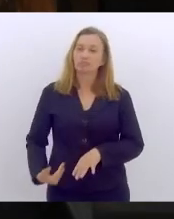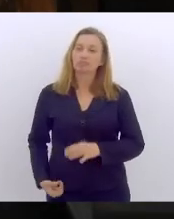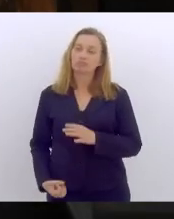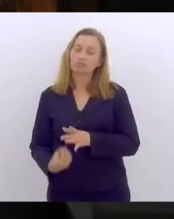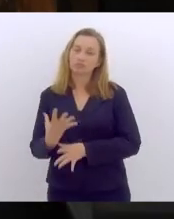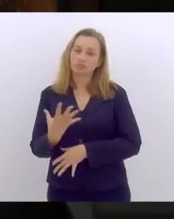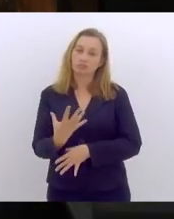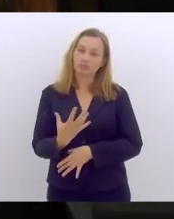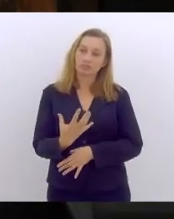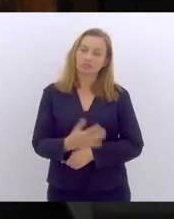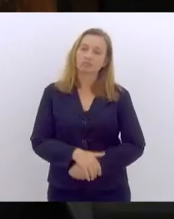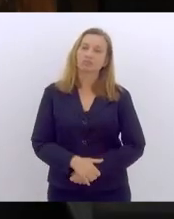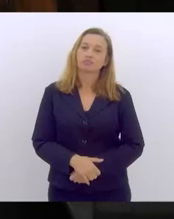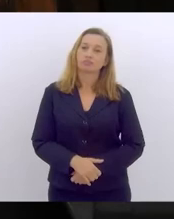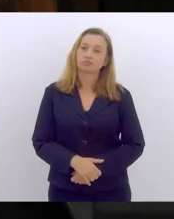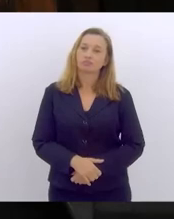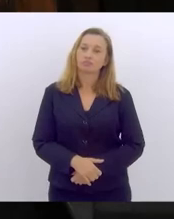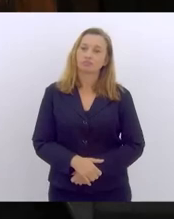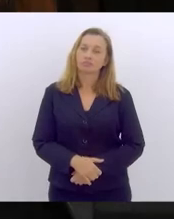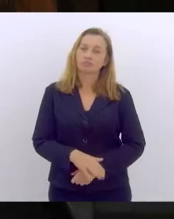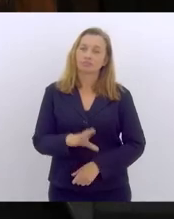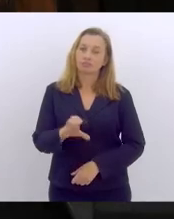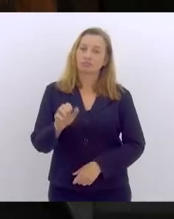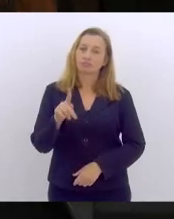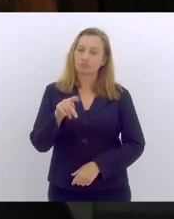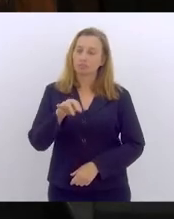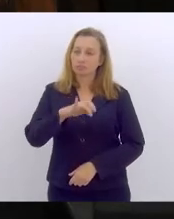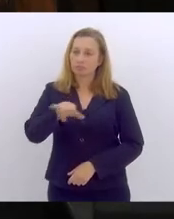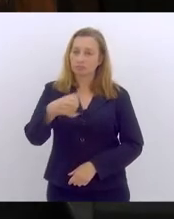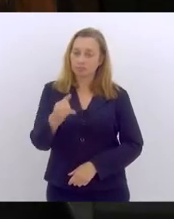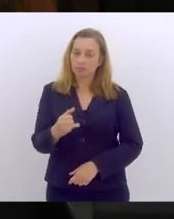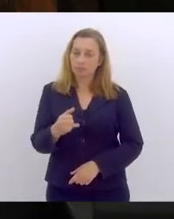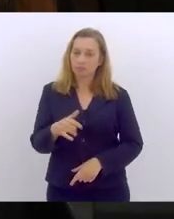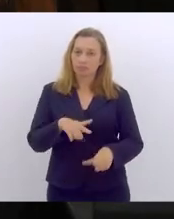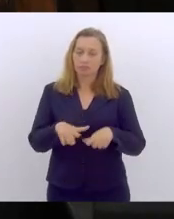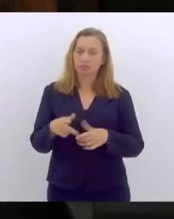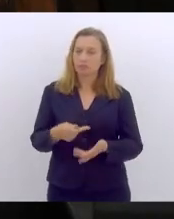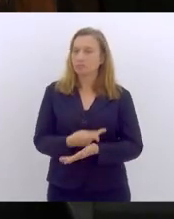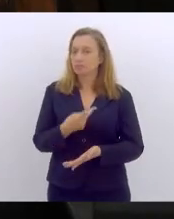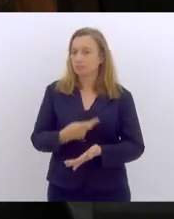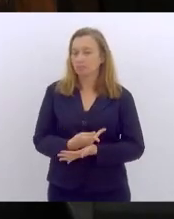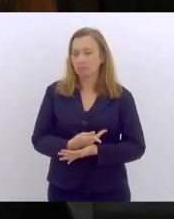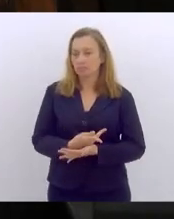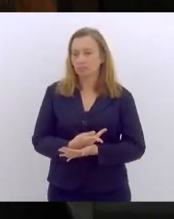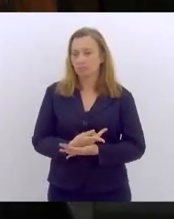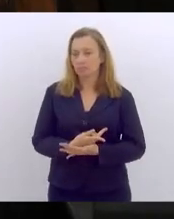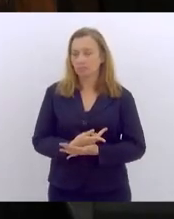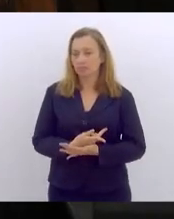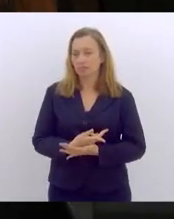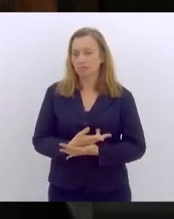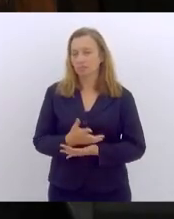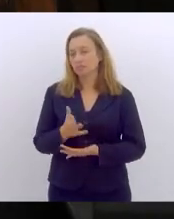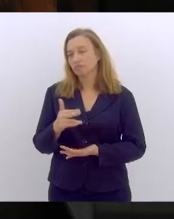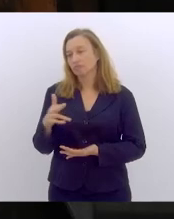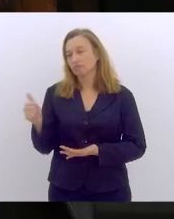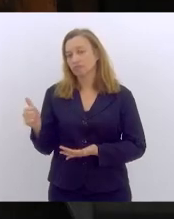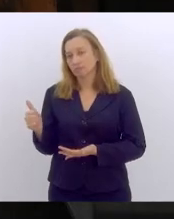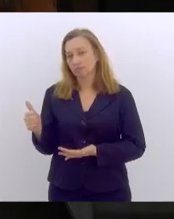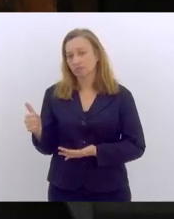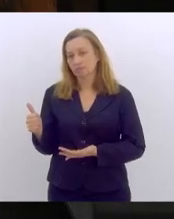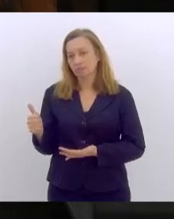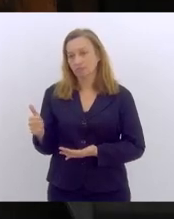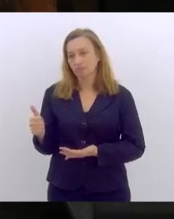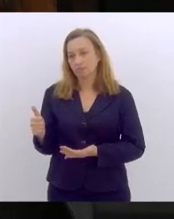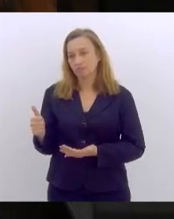fez, dando à CEPERJ funções esdrúxulas que ela jamais teve